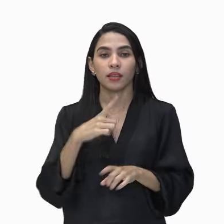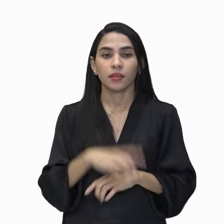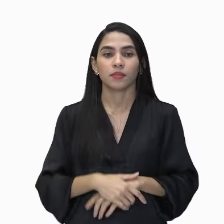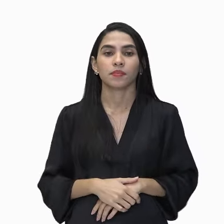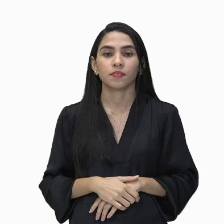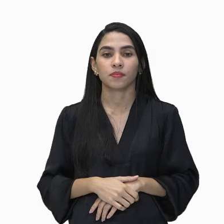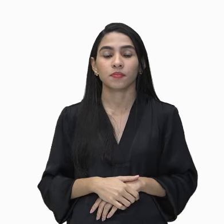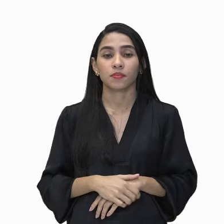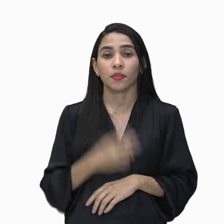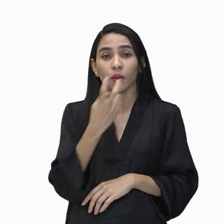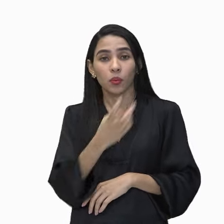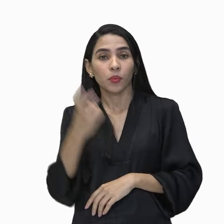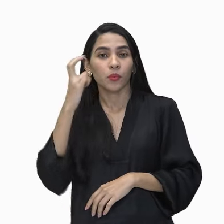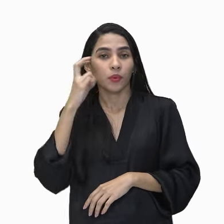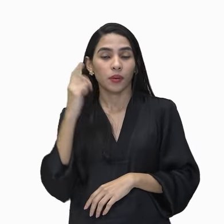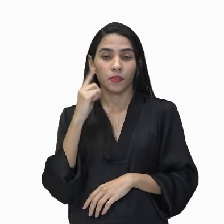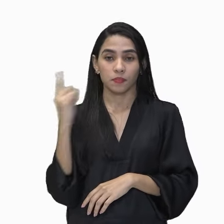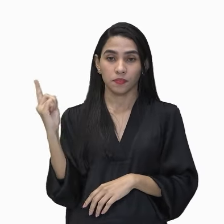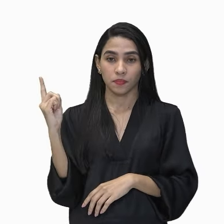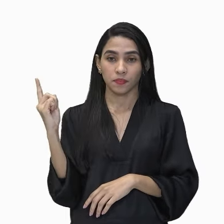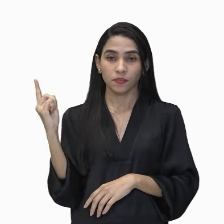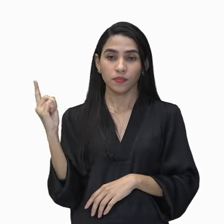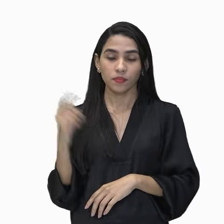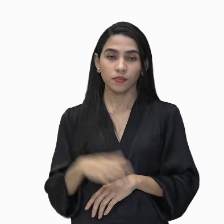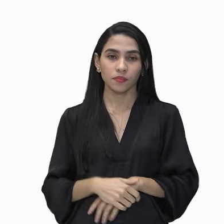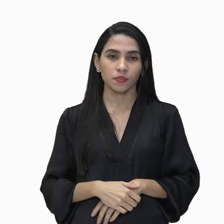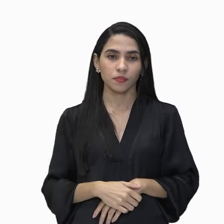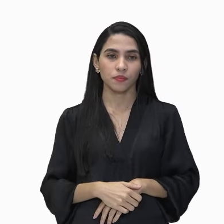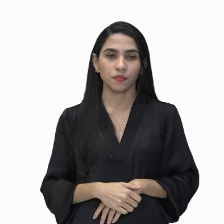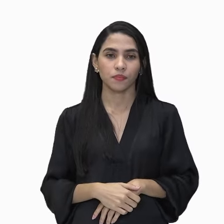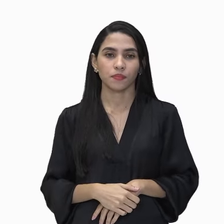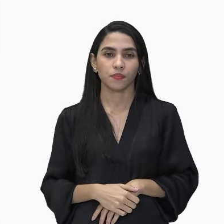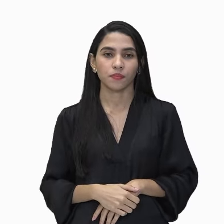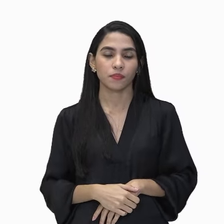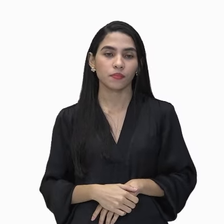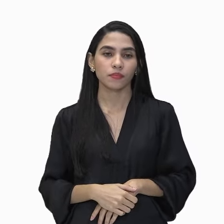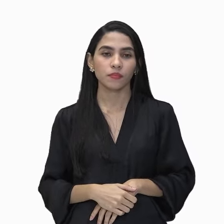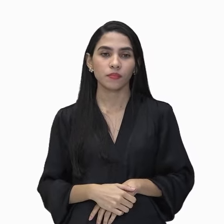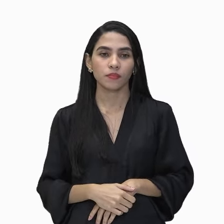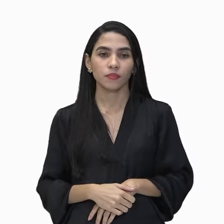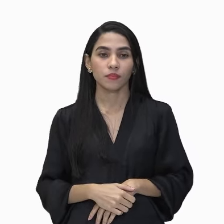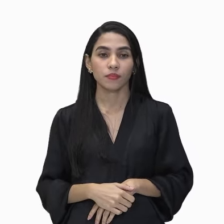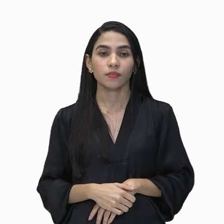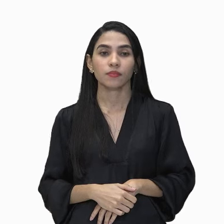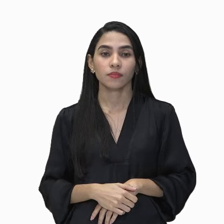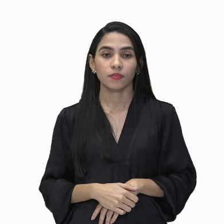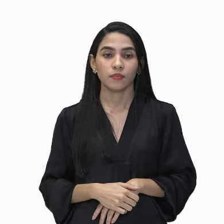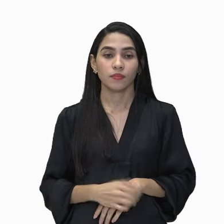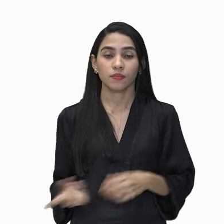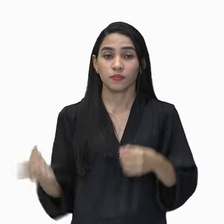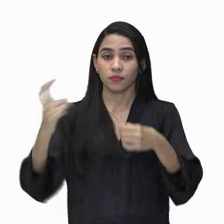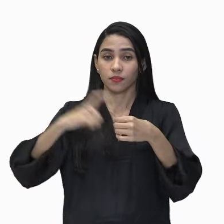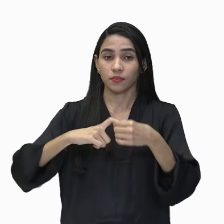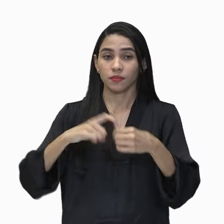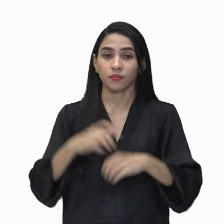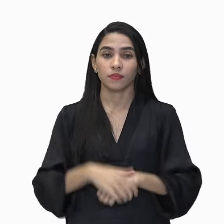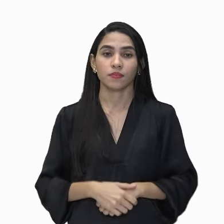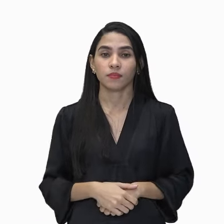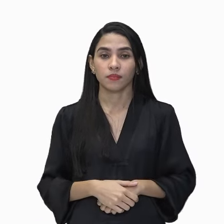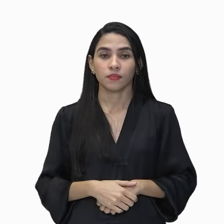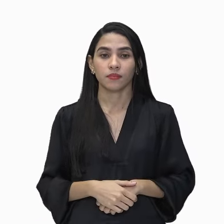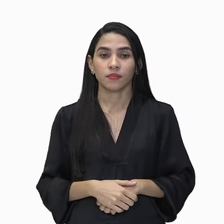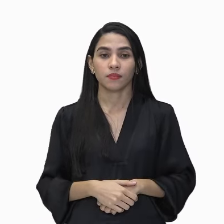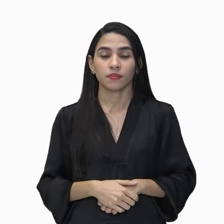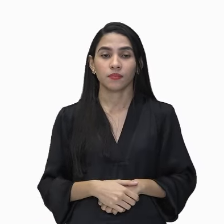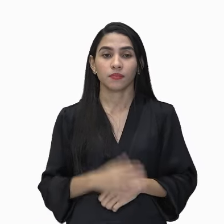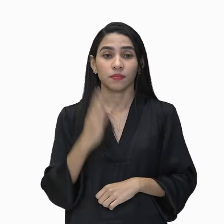determinismo cultural, tá? O determinismo cultural, tá certo? Vamos voltar aí no determinismo cultural? Cadê o